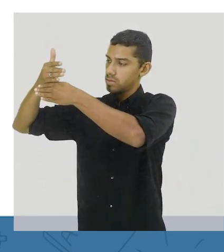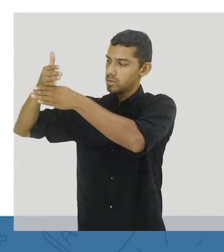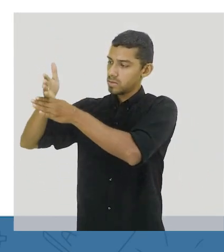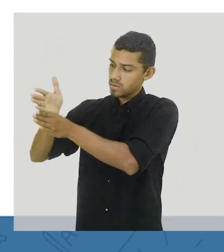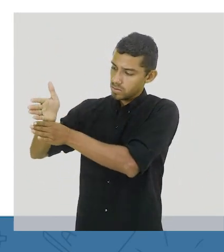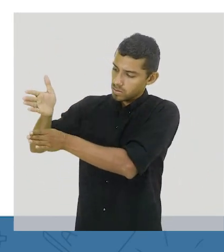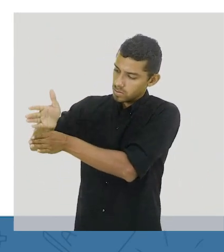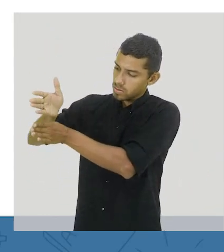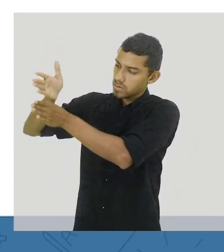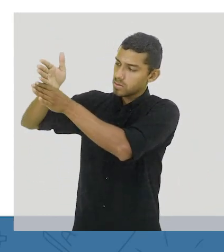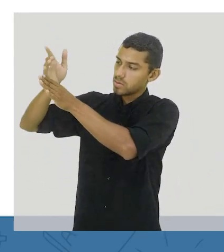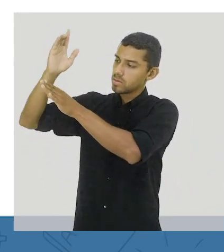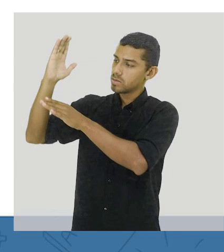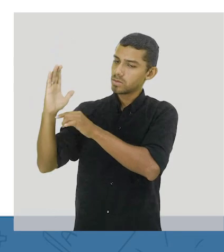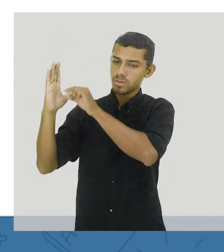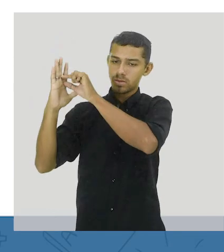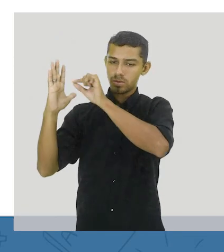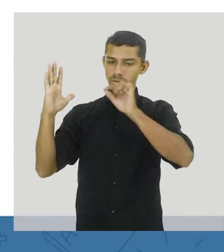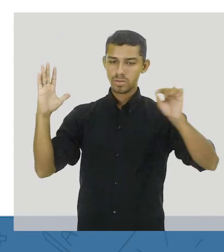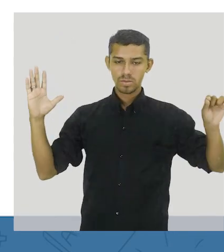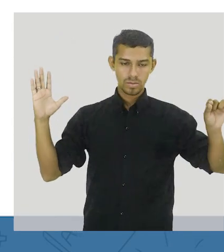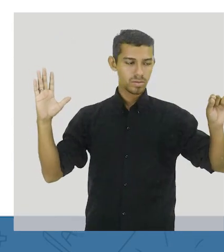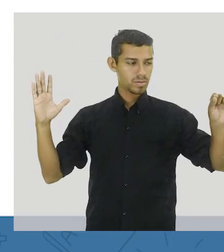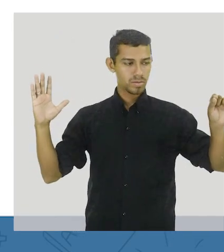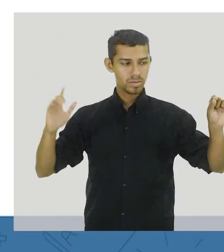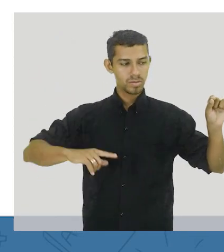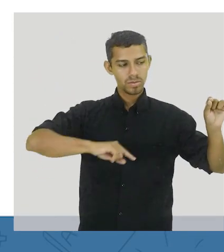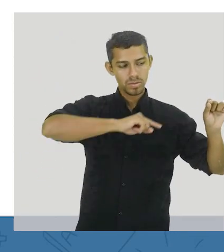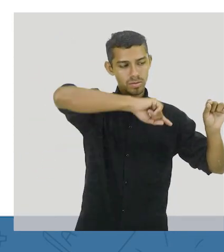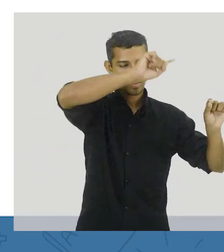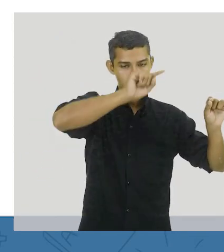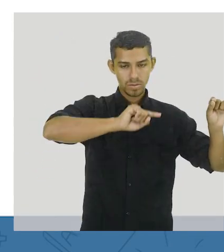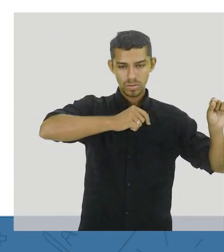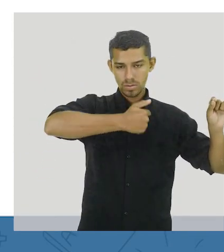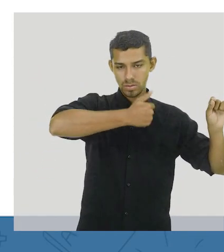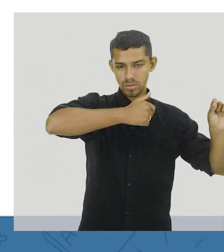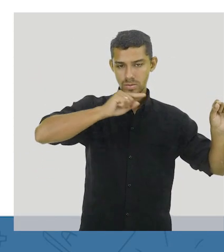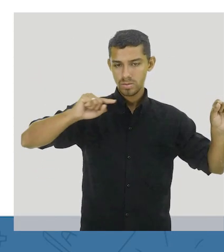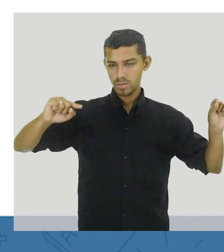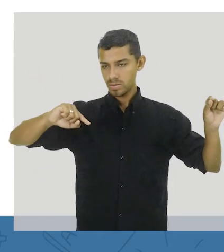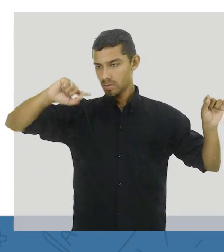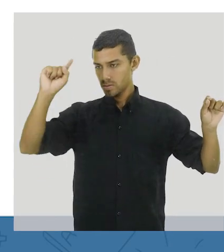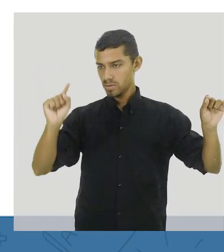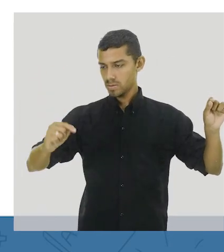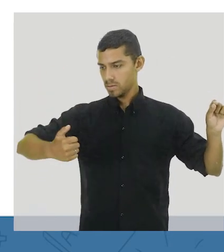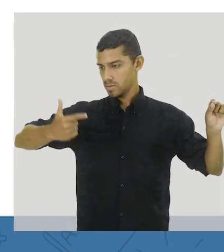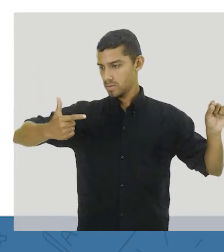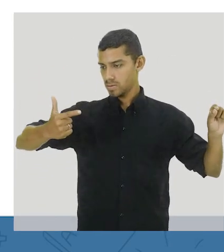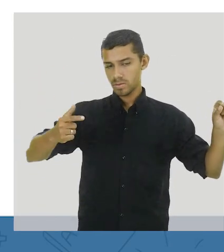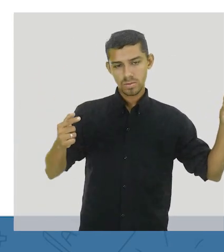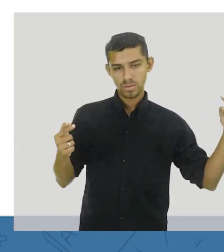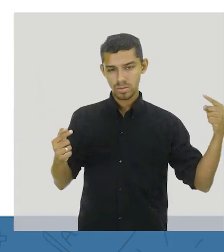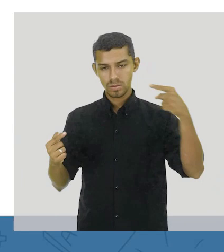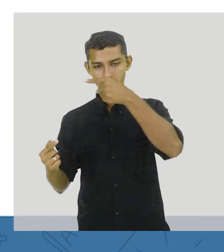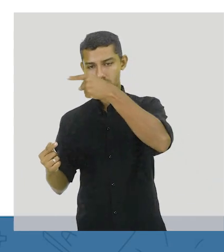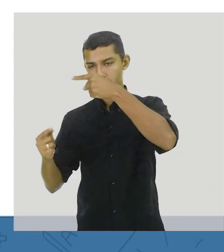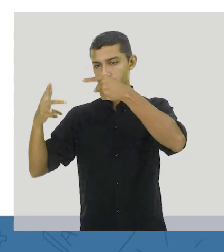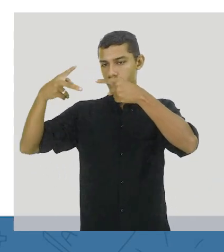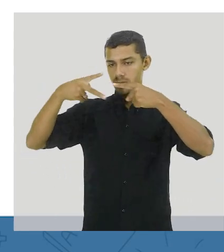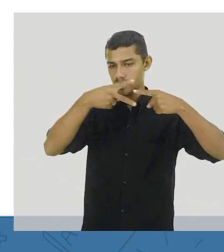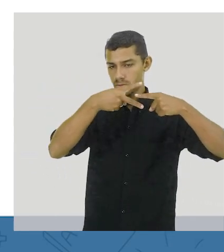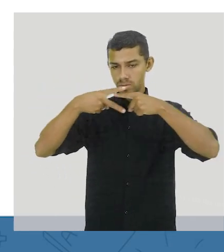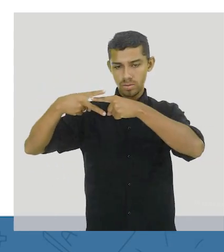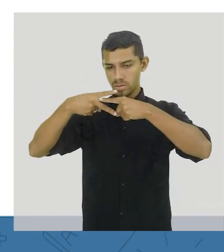figura, né? Então tem o primeiro pulso e o segundo pulso, ambos no mesmo sentido. A